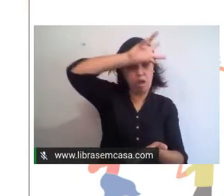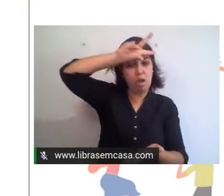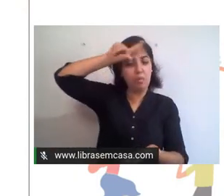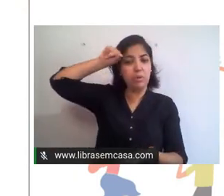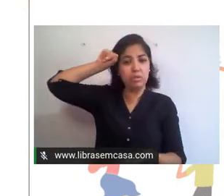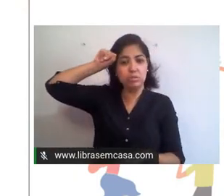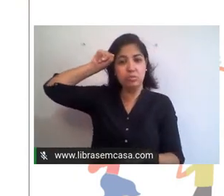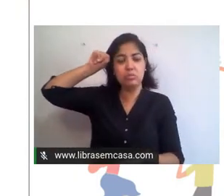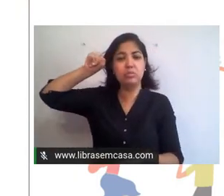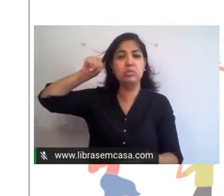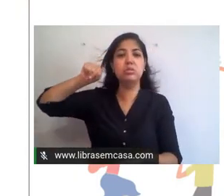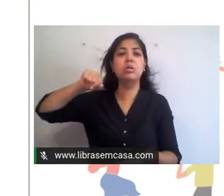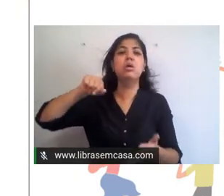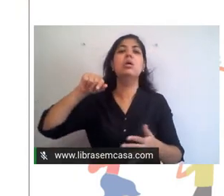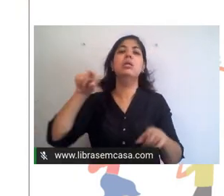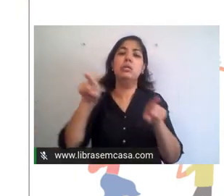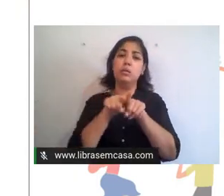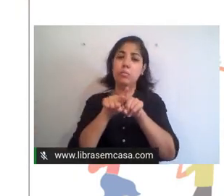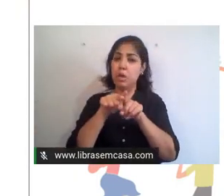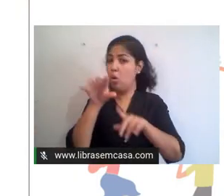biomas brasileiros,